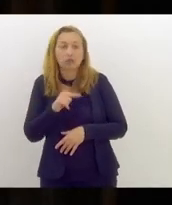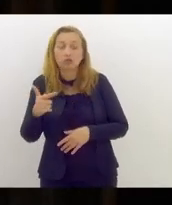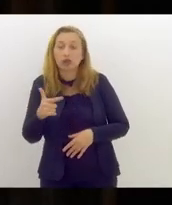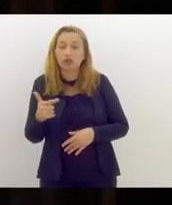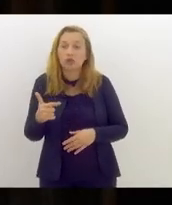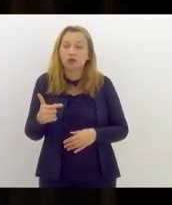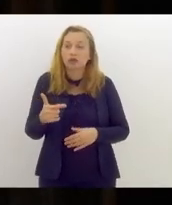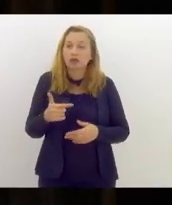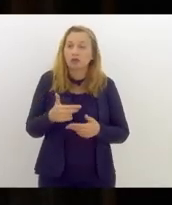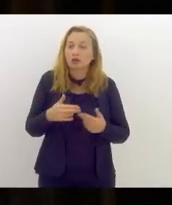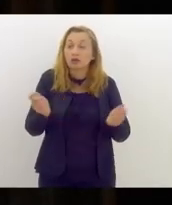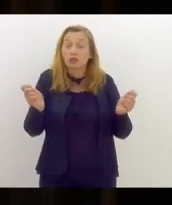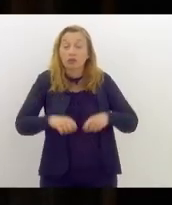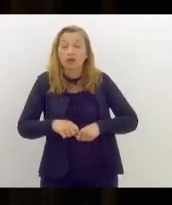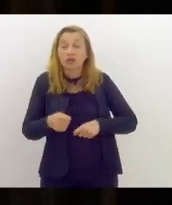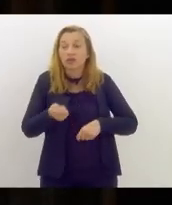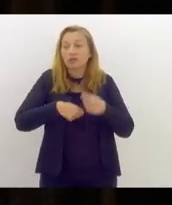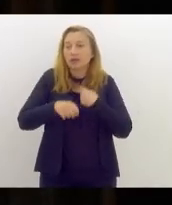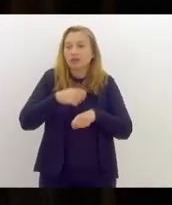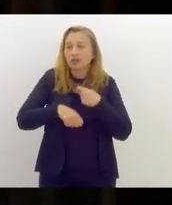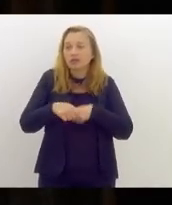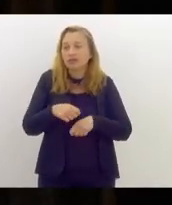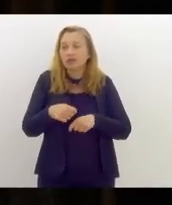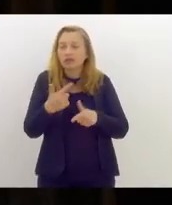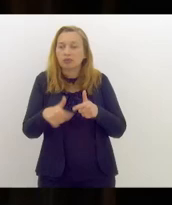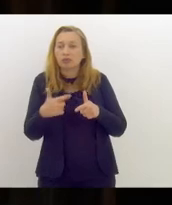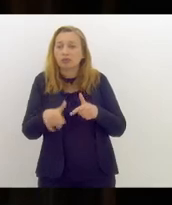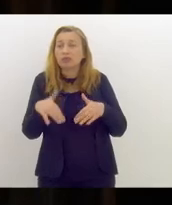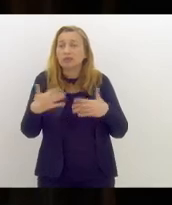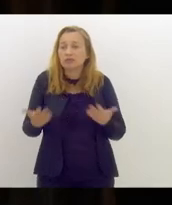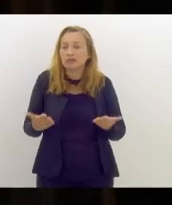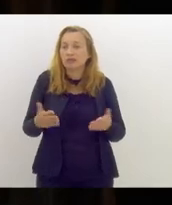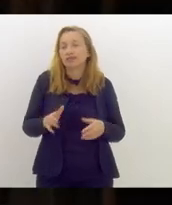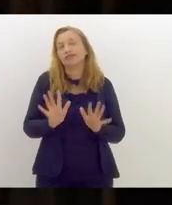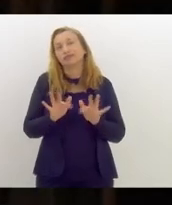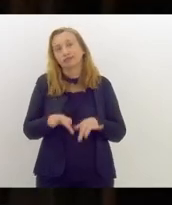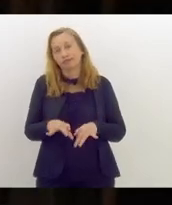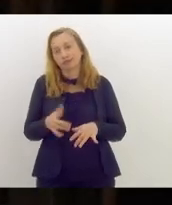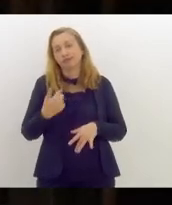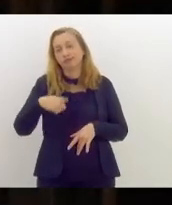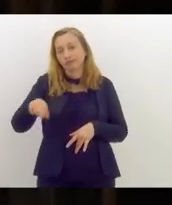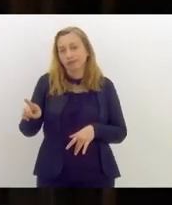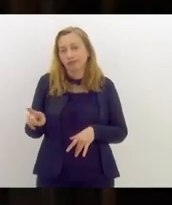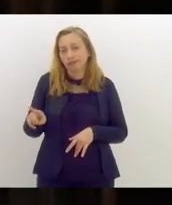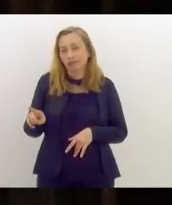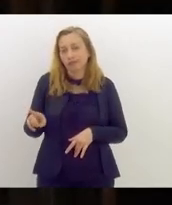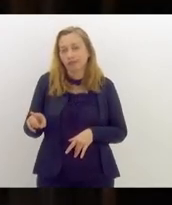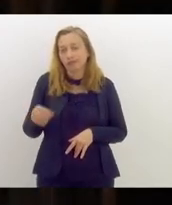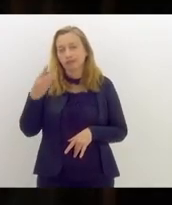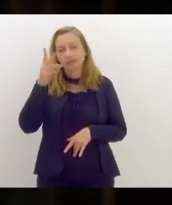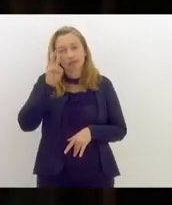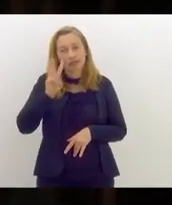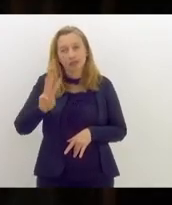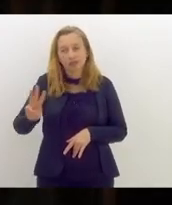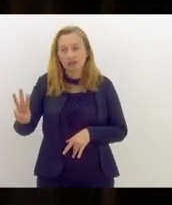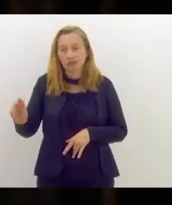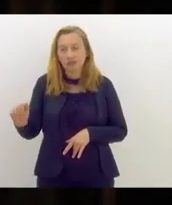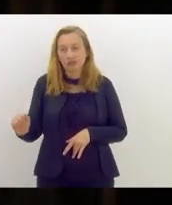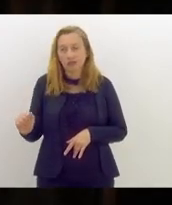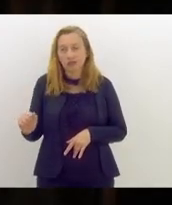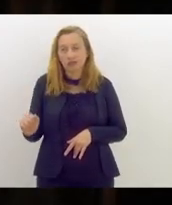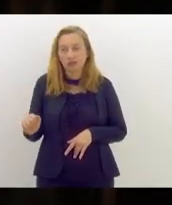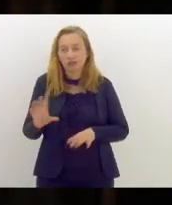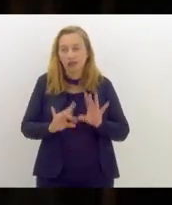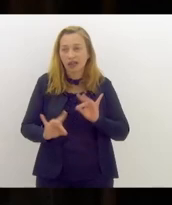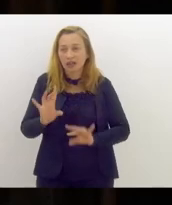muita competência para administrar essas encrencas e tal conclusão fui para lá fiquei três dias na lama